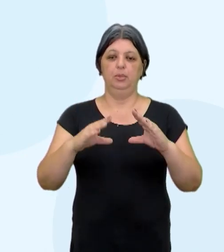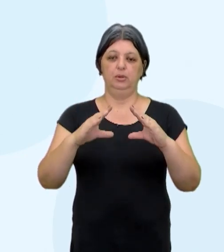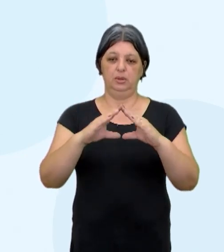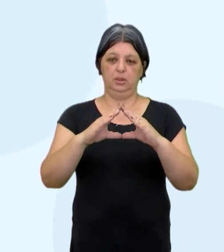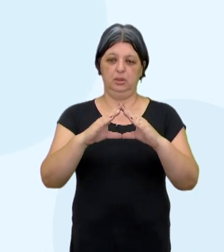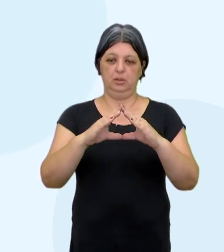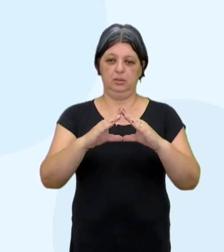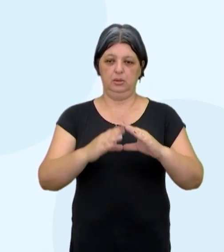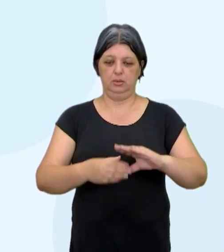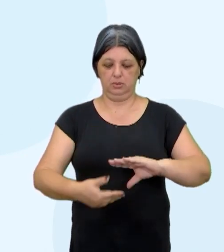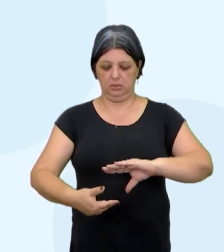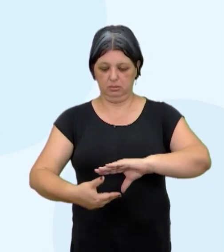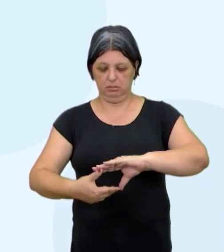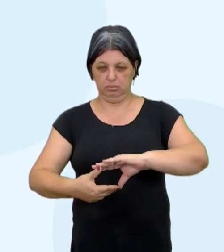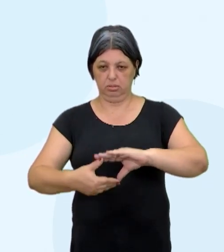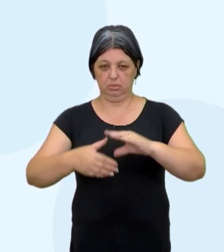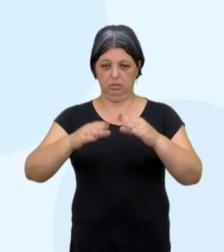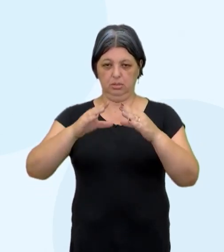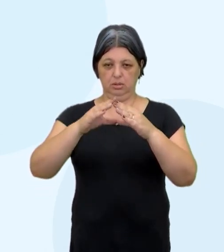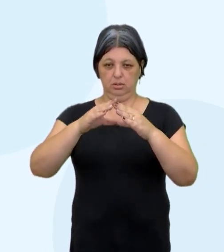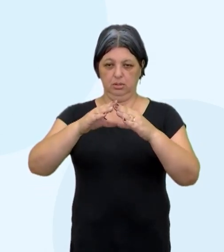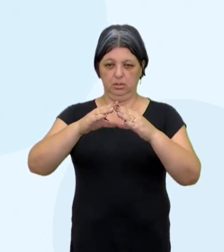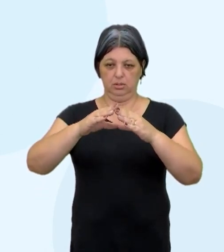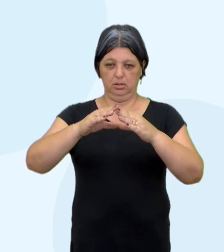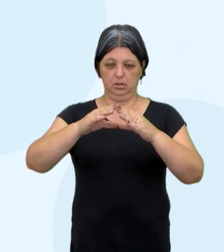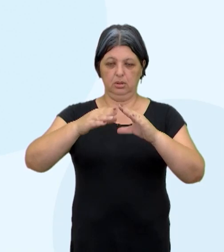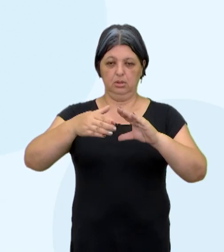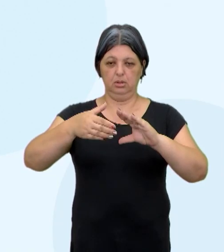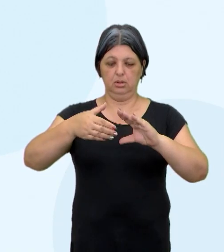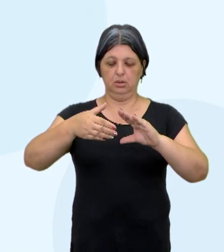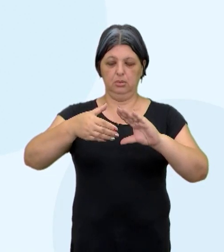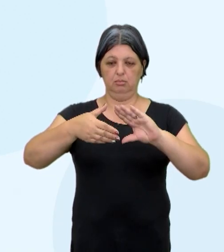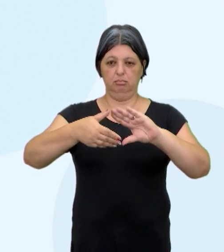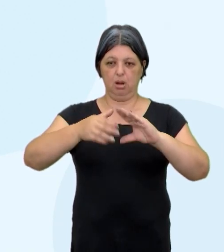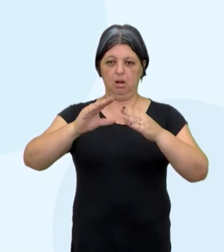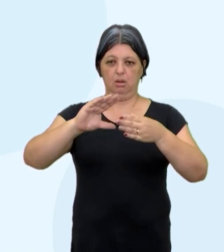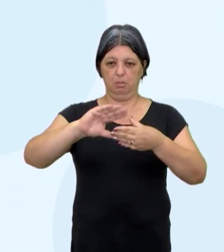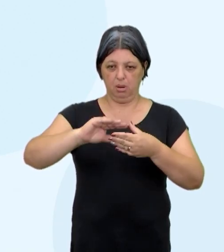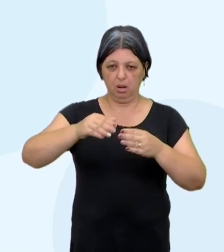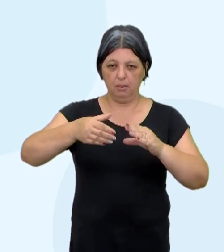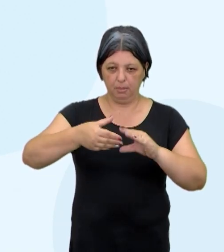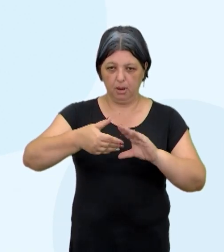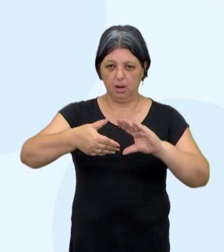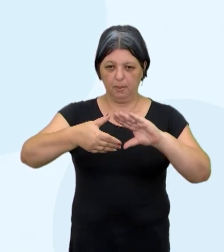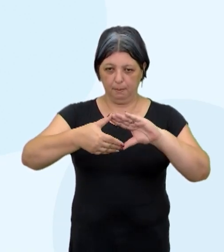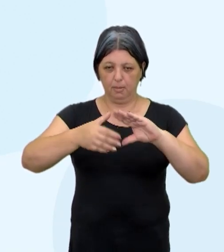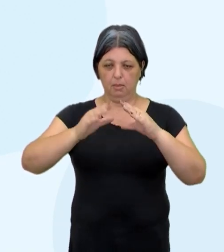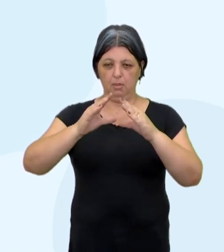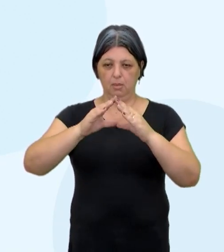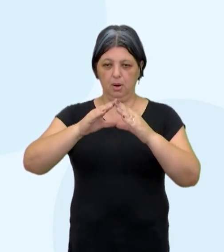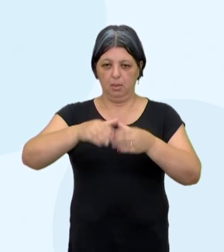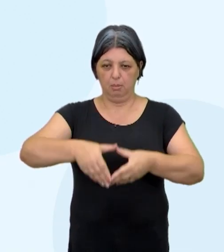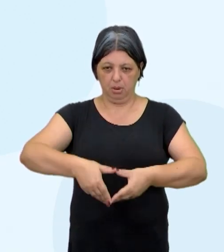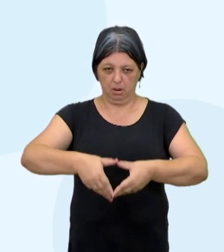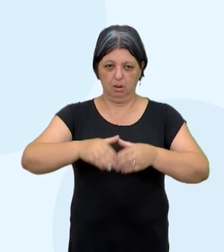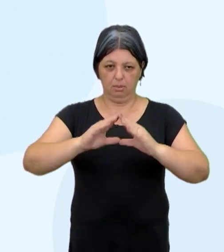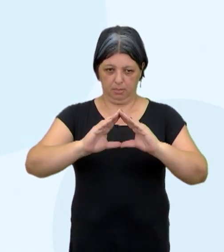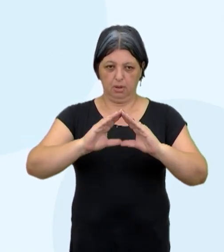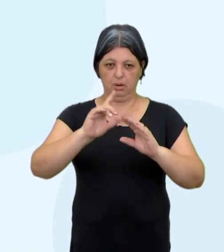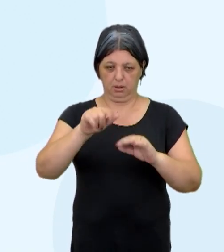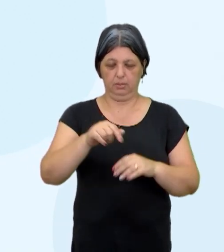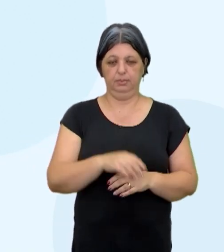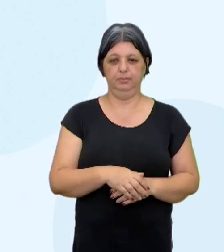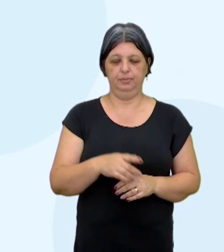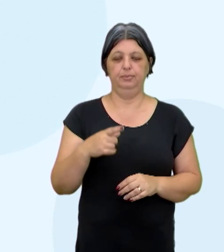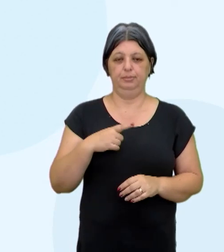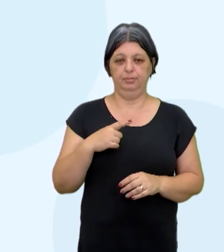1, 2, 3 lados. Ah, tá. Ângulo interno do triângulo é 60 graus. Tudo bem, professora. Entendi que você está falando de ângulo interno, estou entendendo que